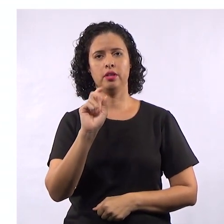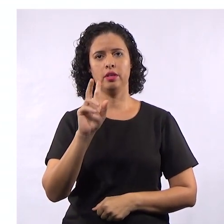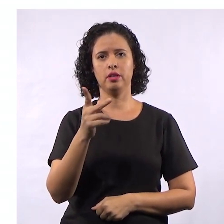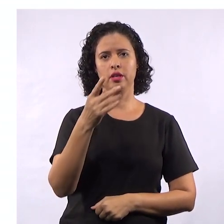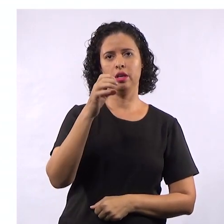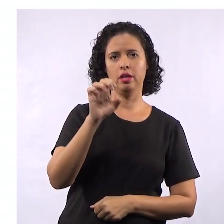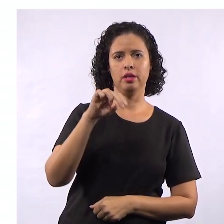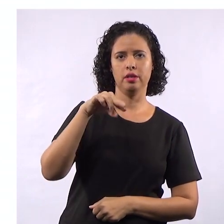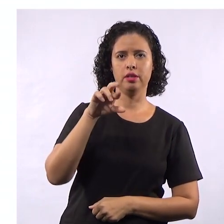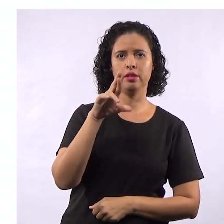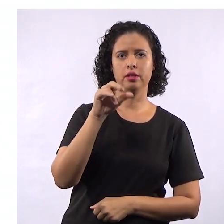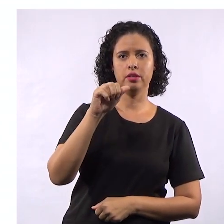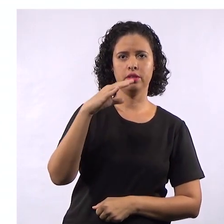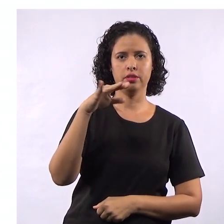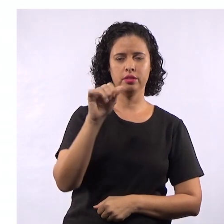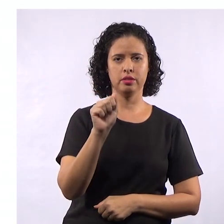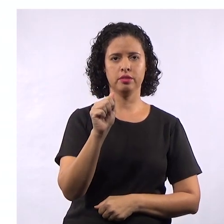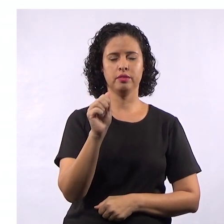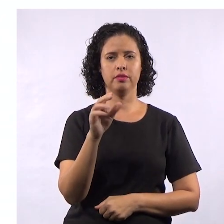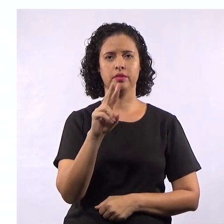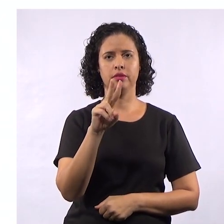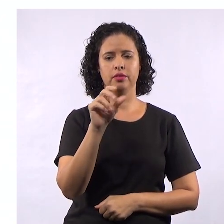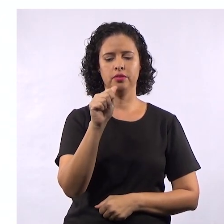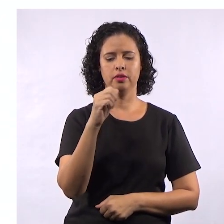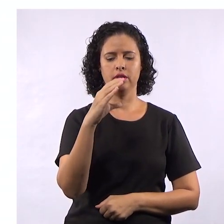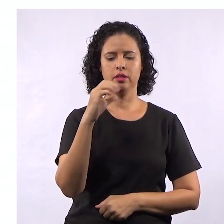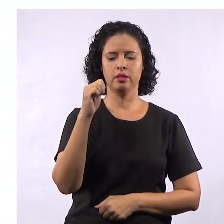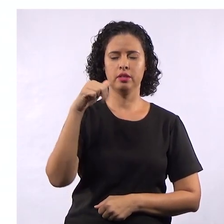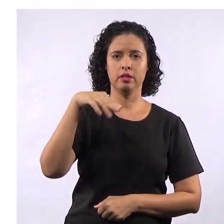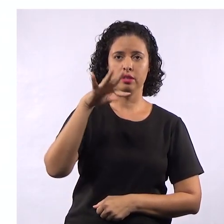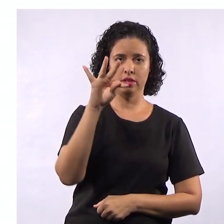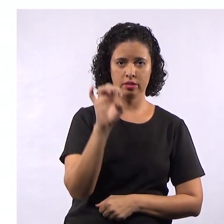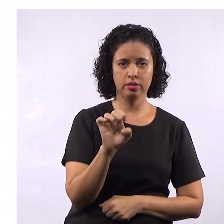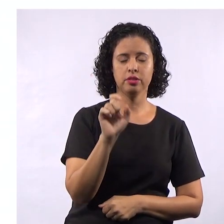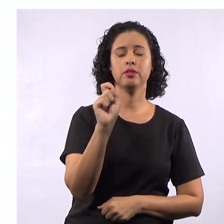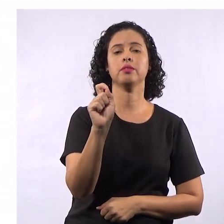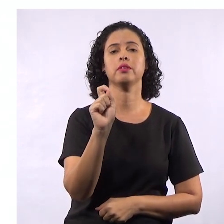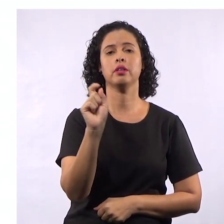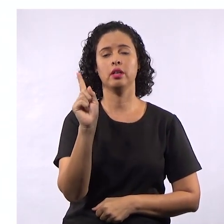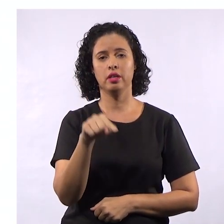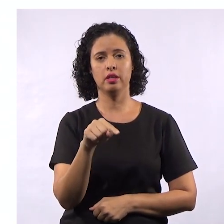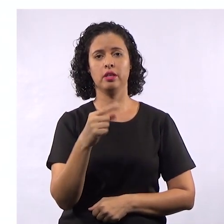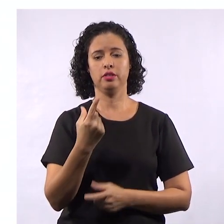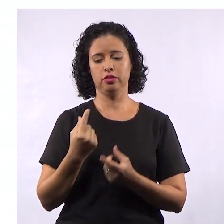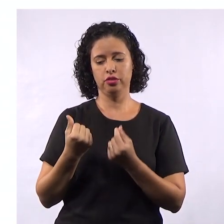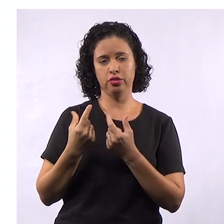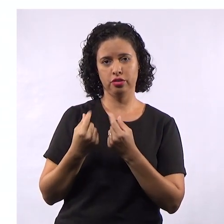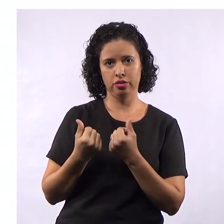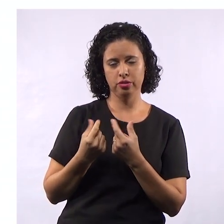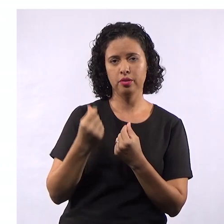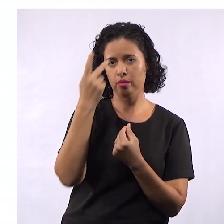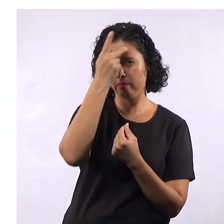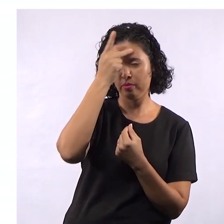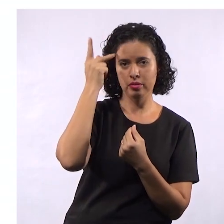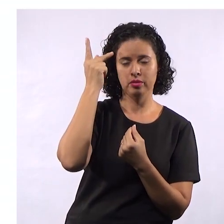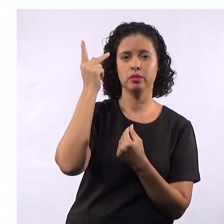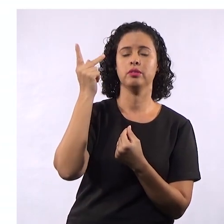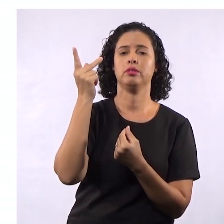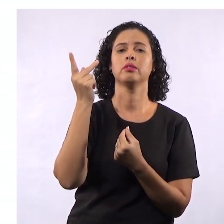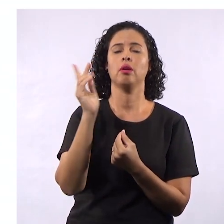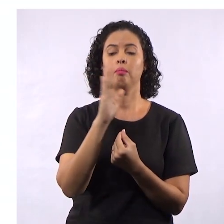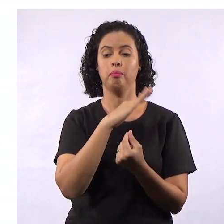vamos supor que você está morando lá num edifício, você precisa processar o condomínio porque aconteceu alguma situação